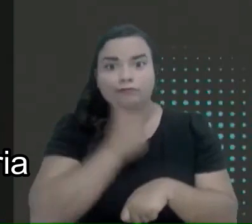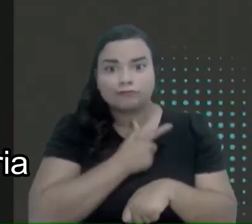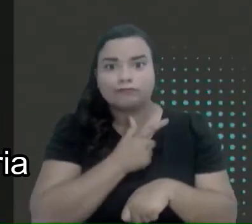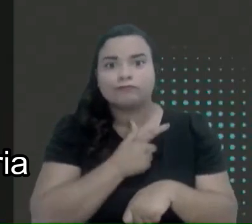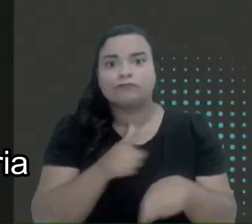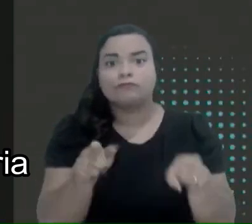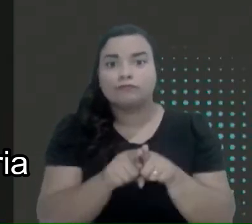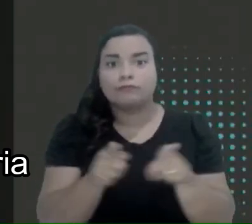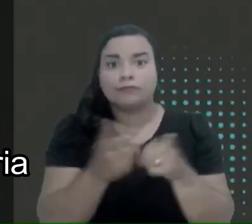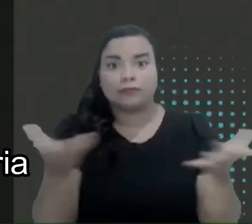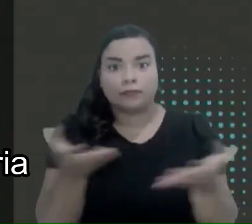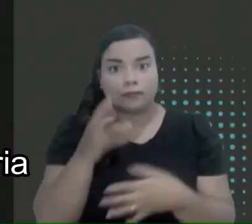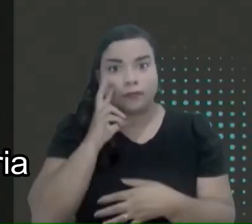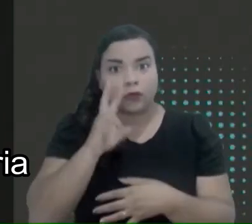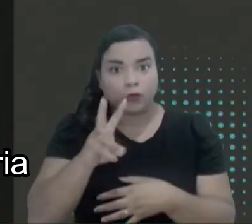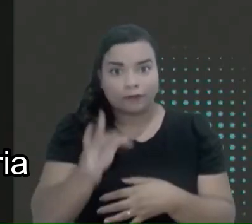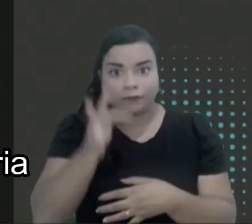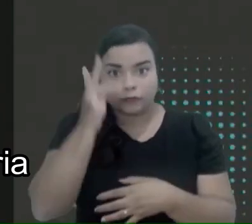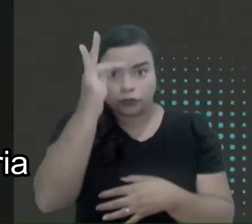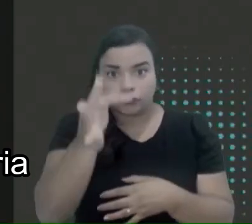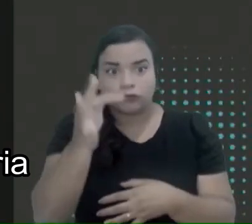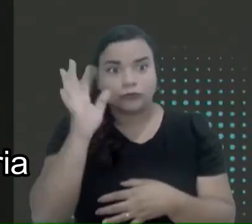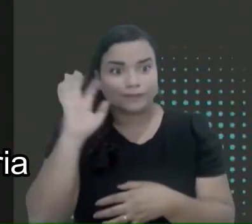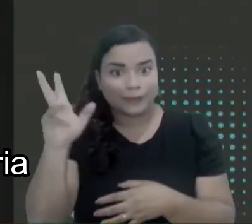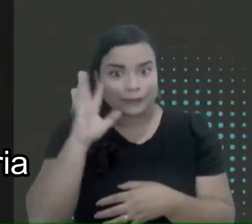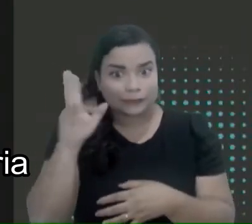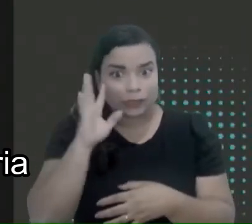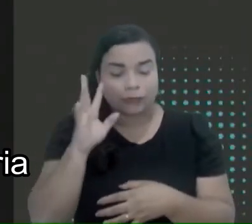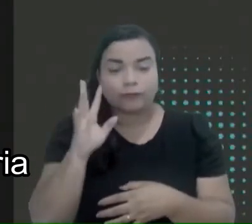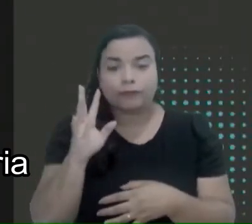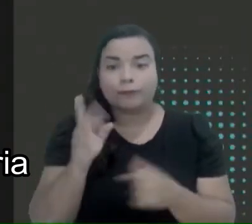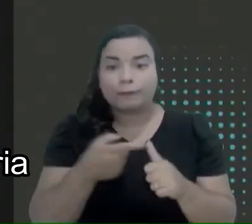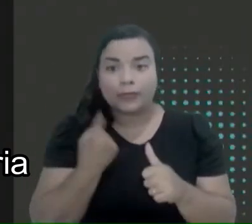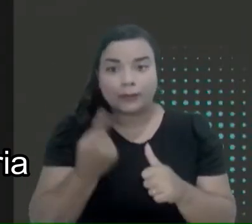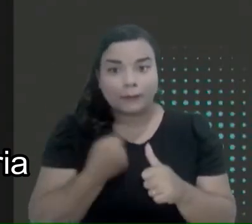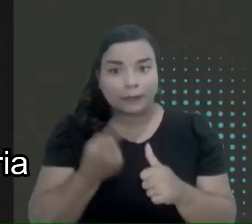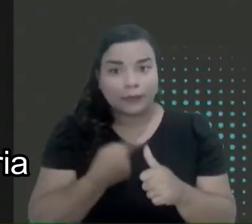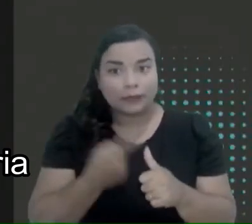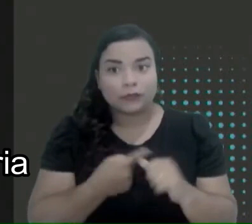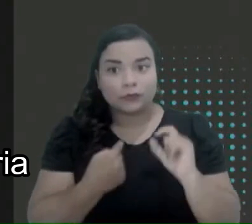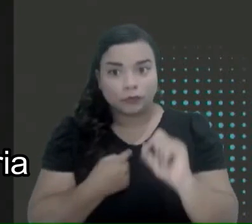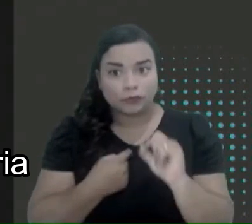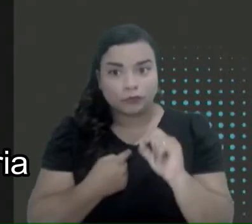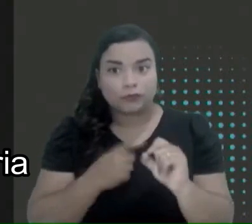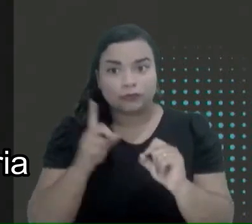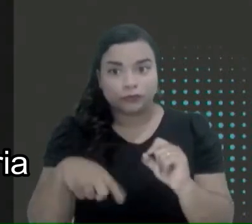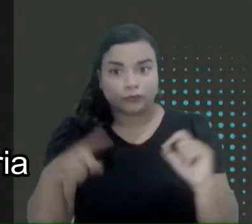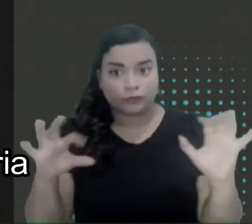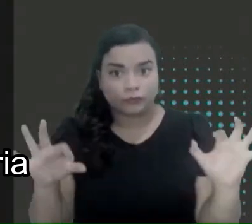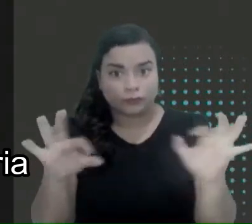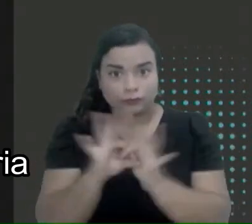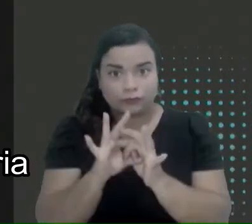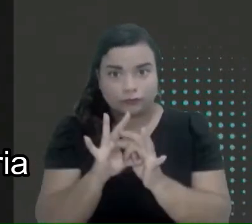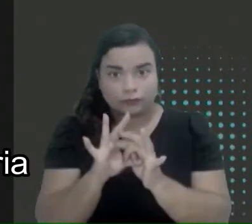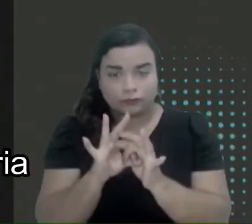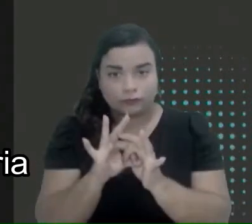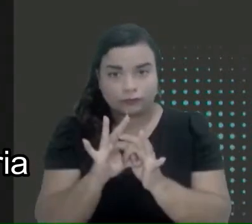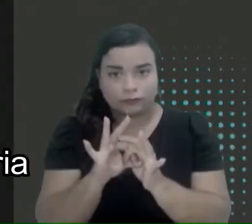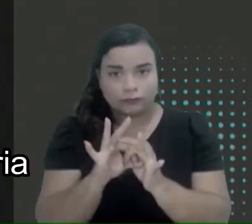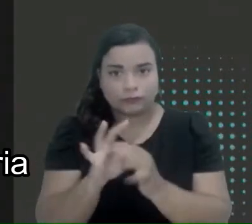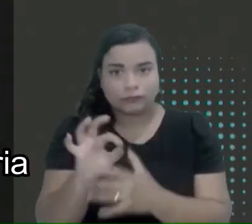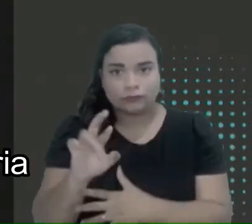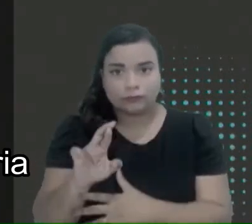para frente e olhar para fora. Então, a primeira coisa que a gente precisa fazer é integrar totalmente, fazer uma radicalização